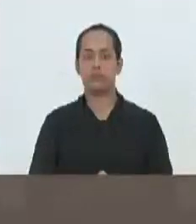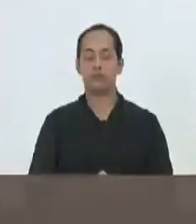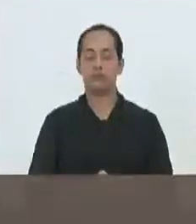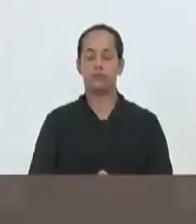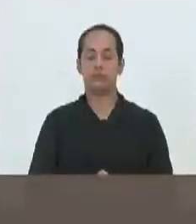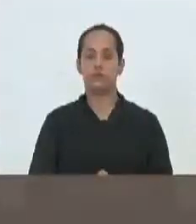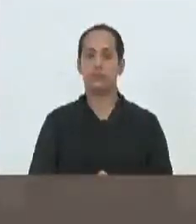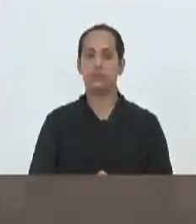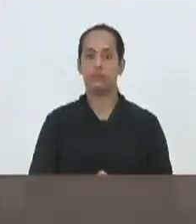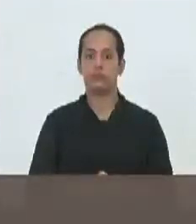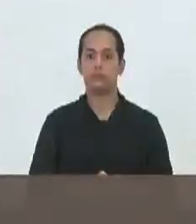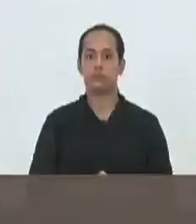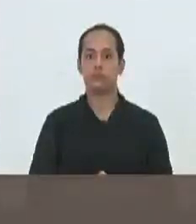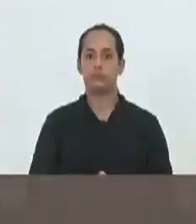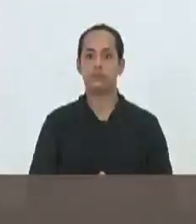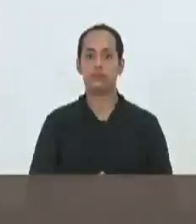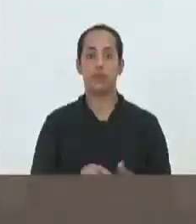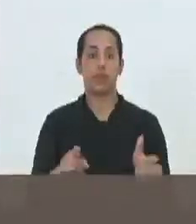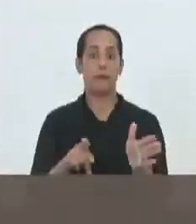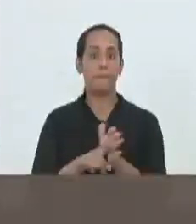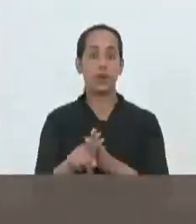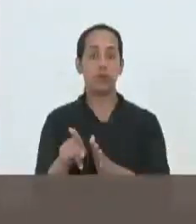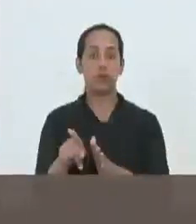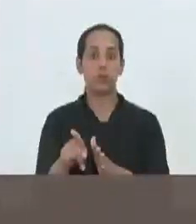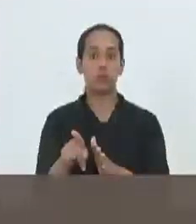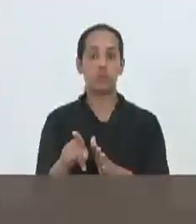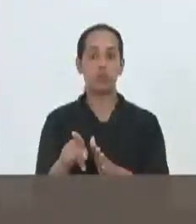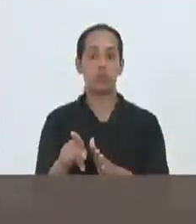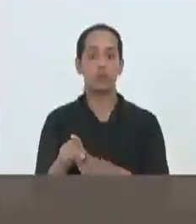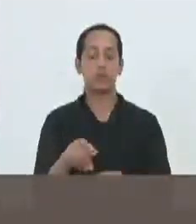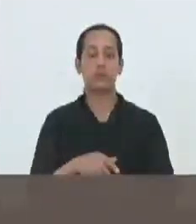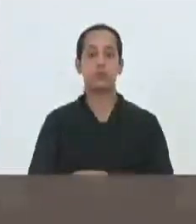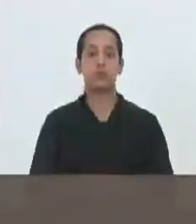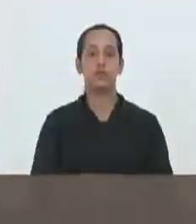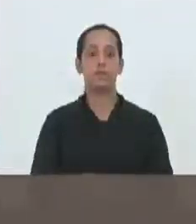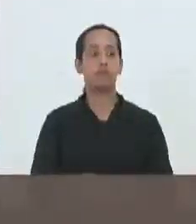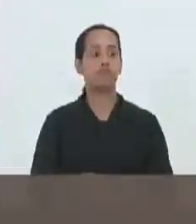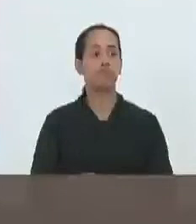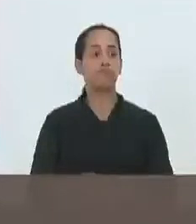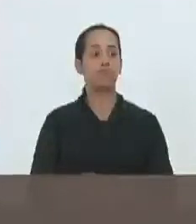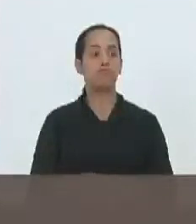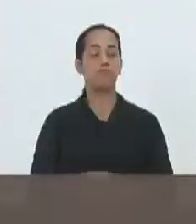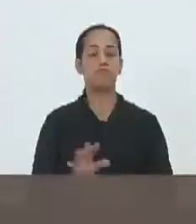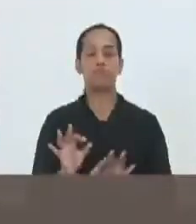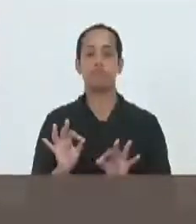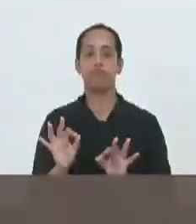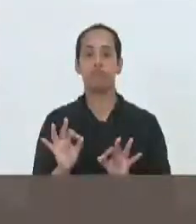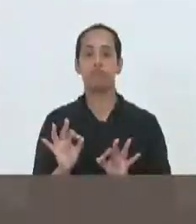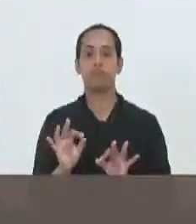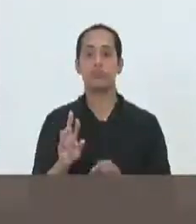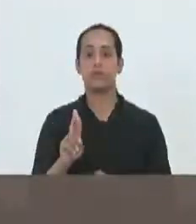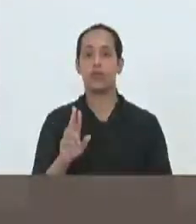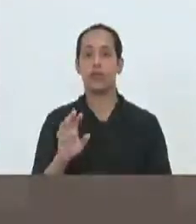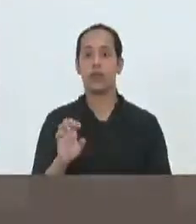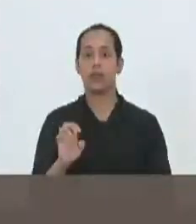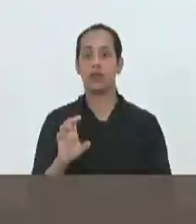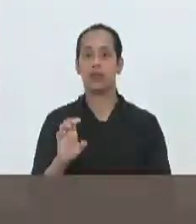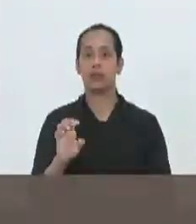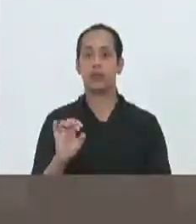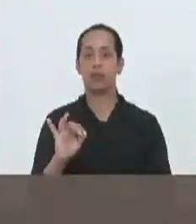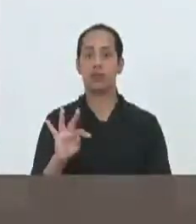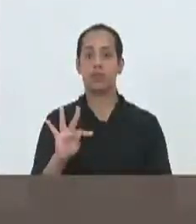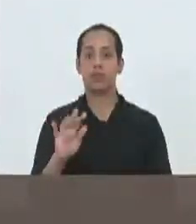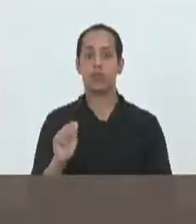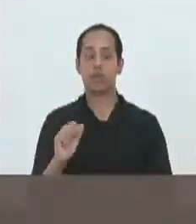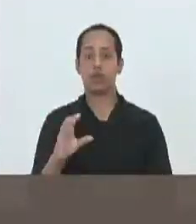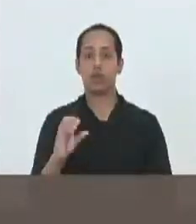Eh pergunta receita eu anotei aqui receita Ah lembrei receita corrente a gente falava de 99% no ano passado